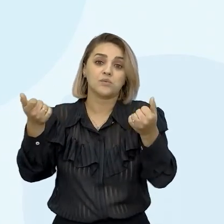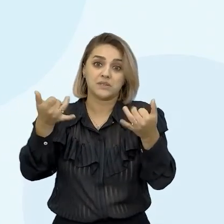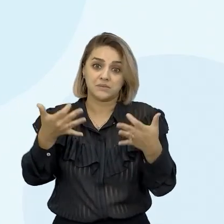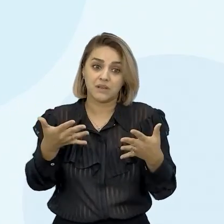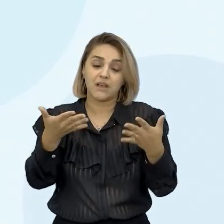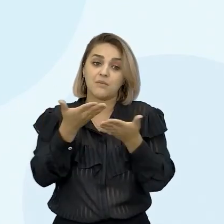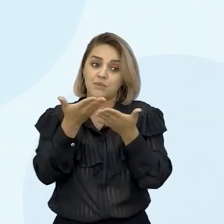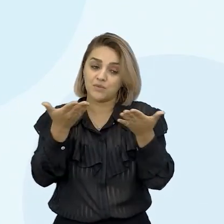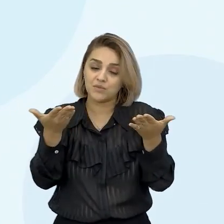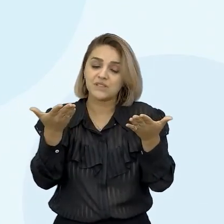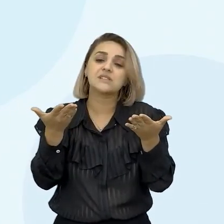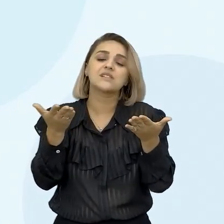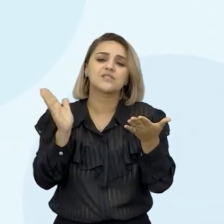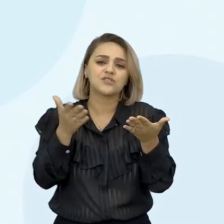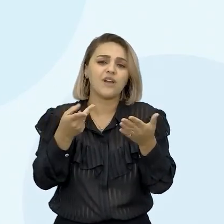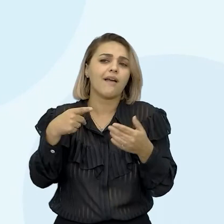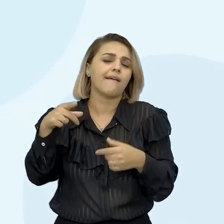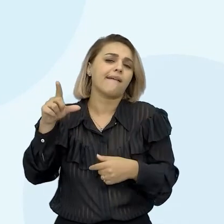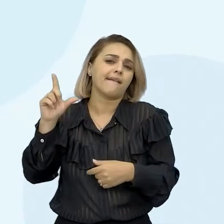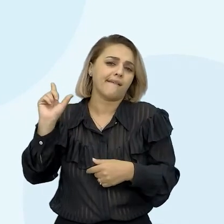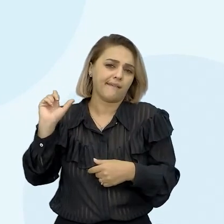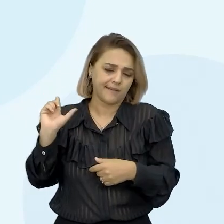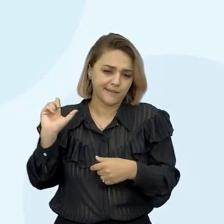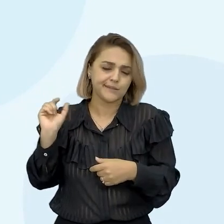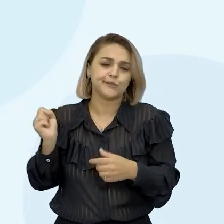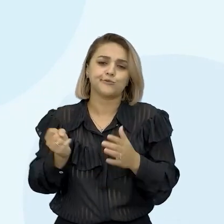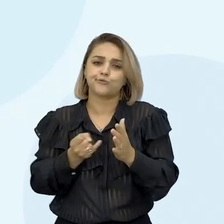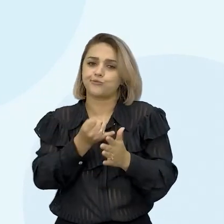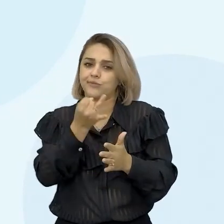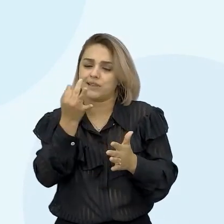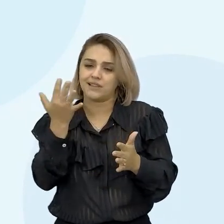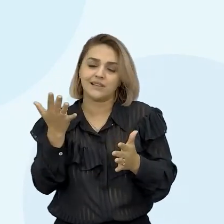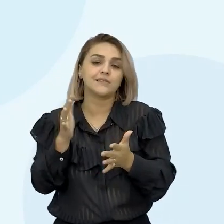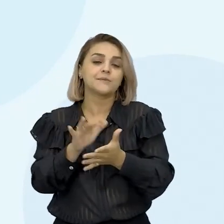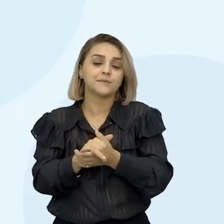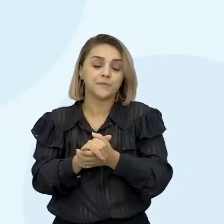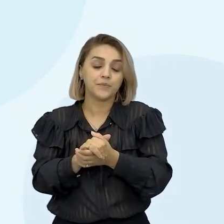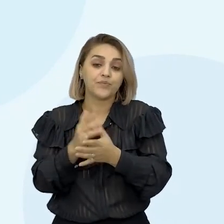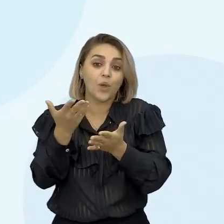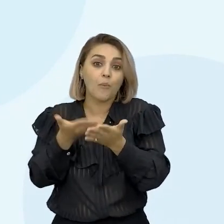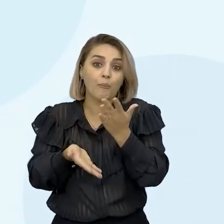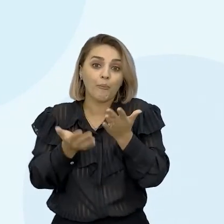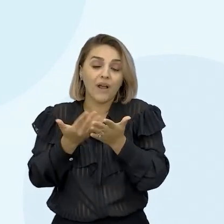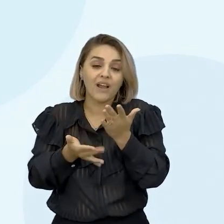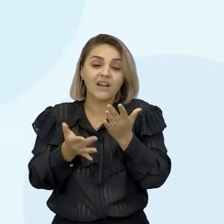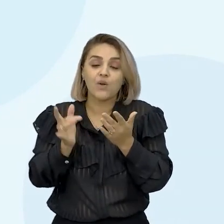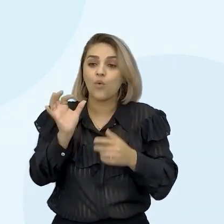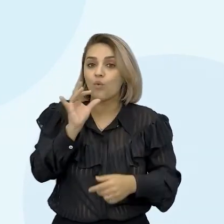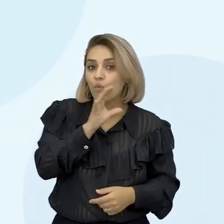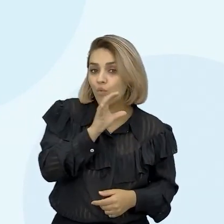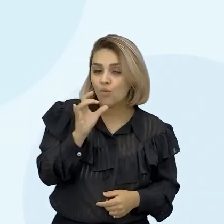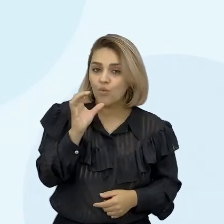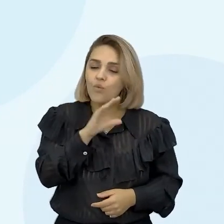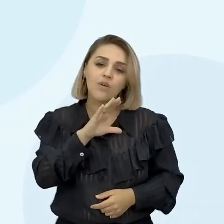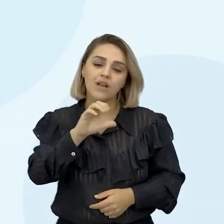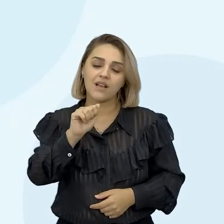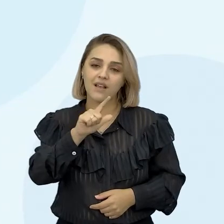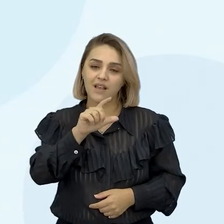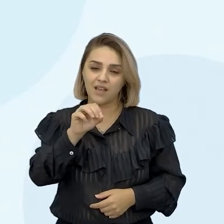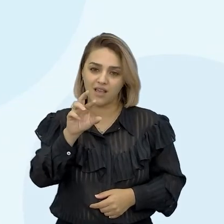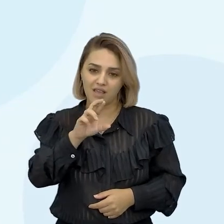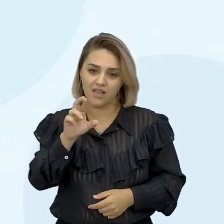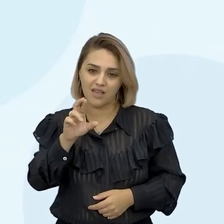hoje aqui justamente já falei muitas outras vezes eu perco na forma de calor e nessa